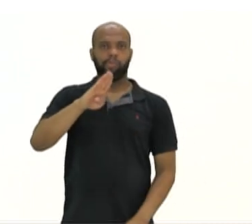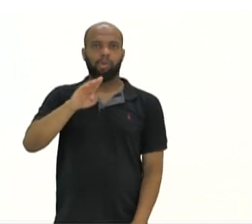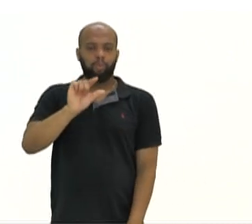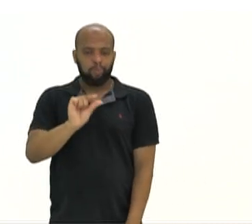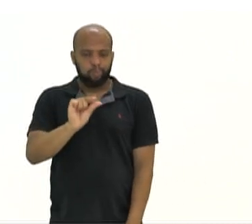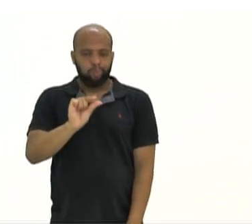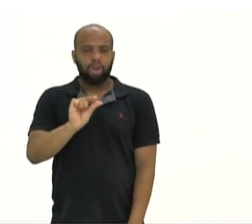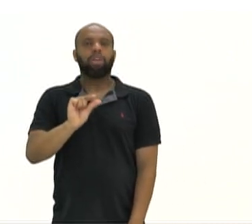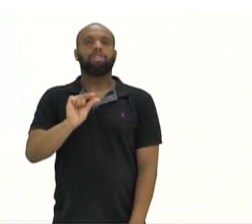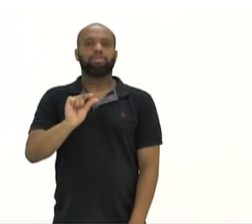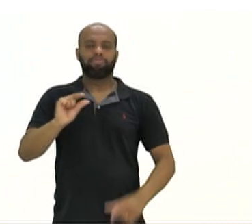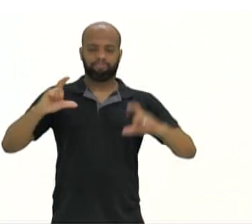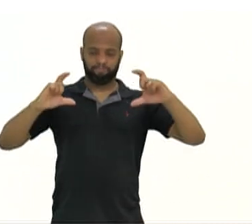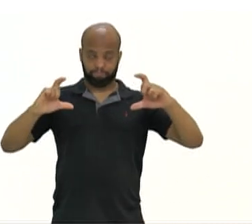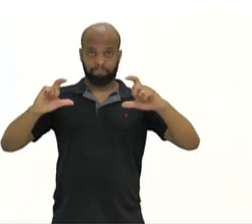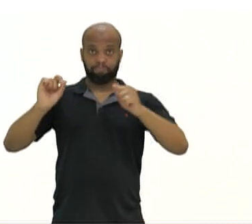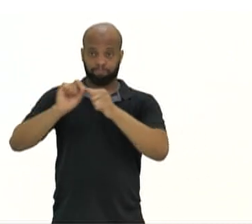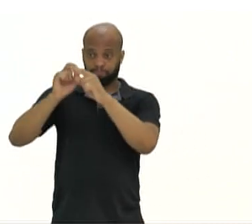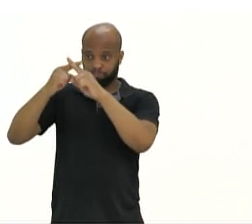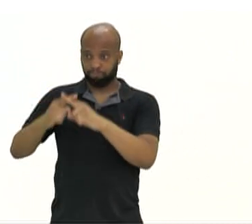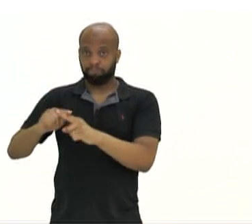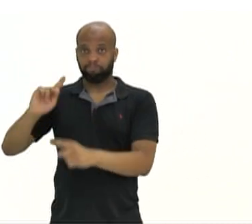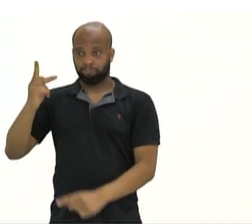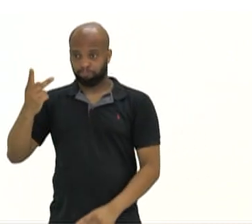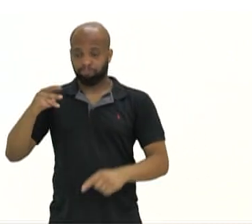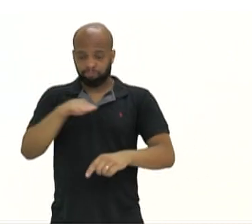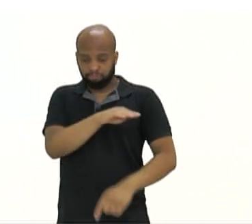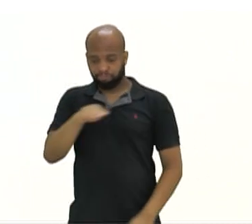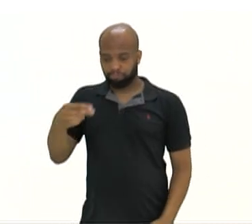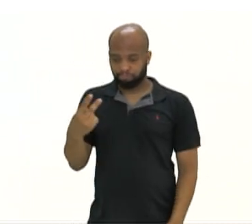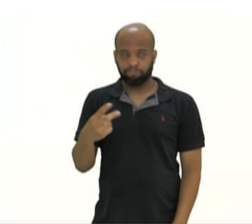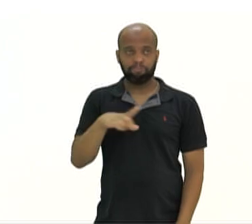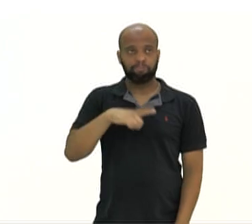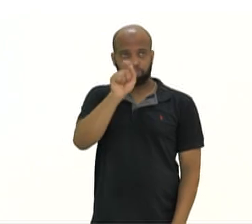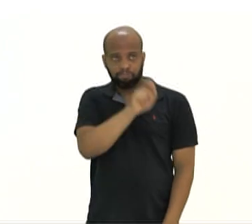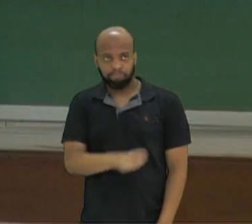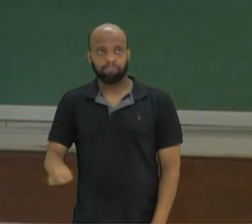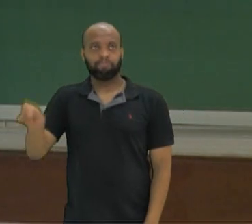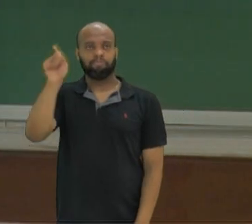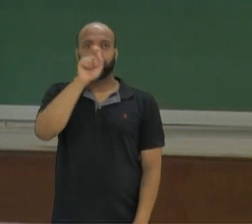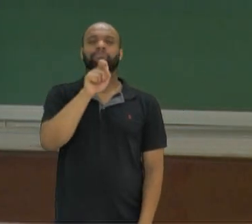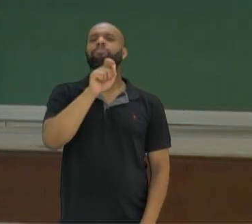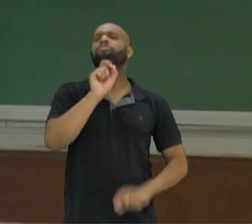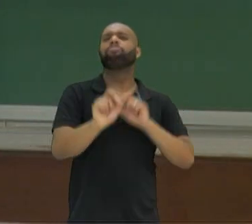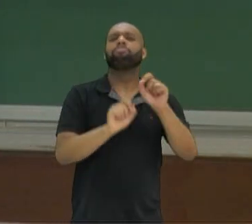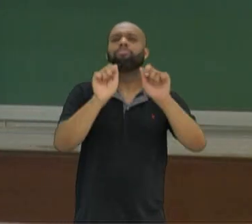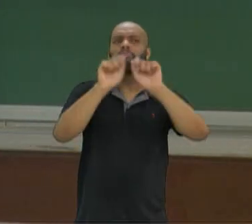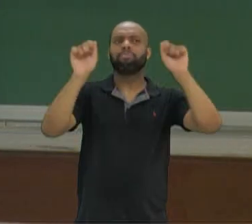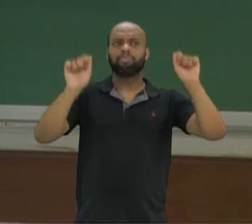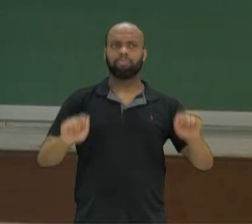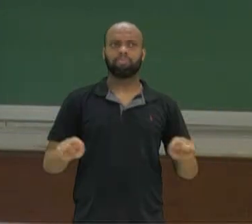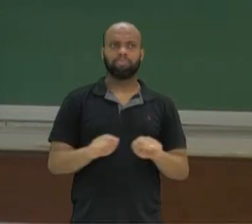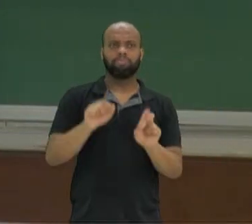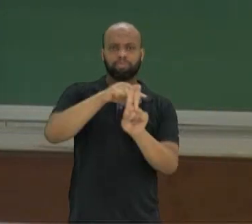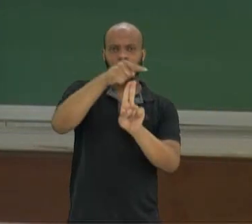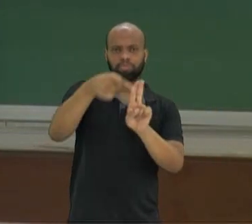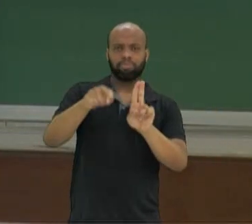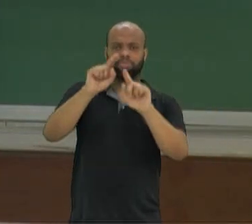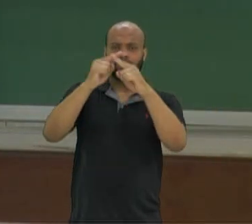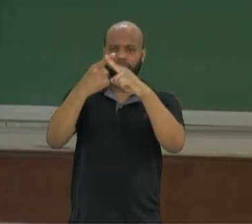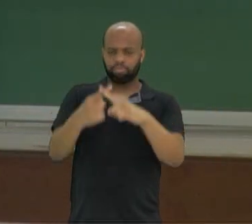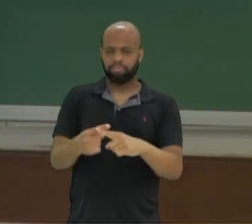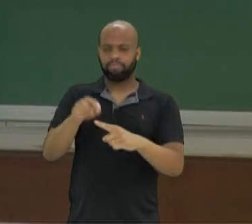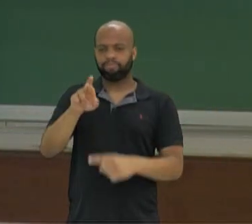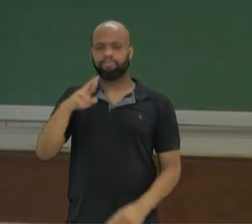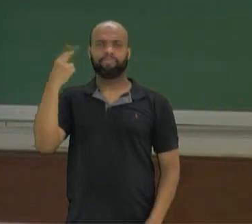é a fórmula do trapézio. E o círculo, a área é π vezes o raio ao quadrado. Lembrando, o π, né,